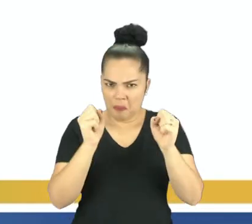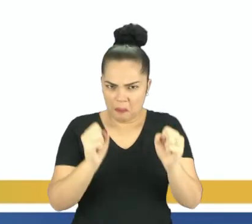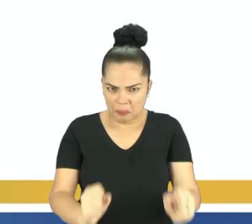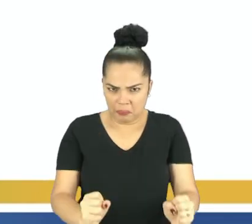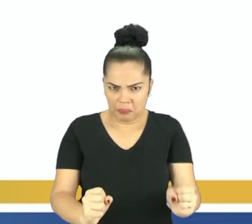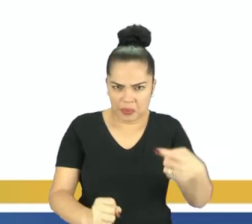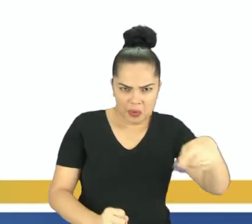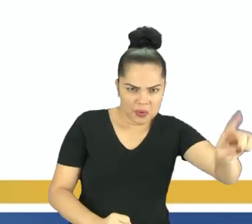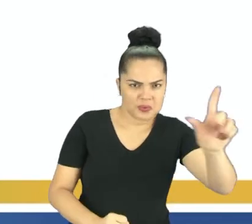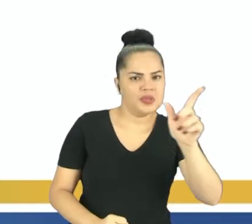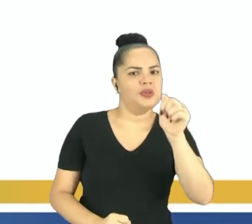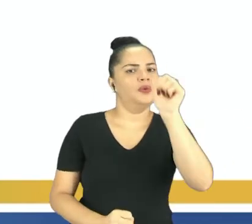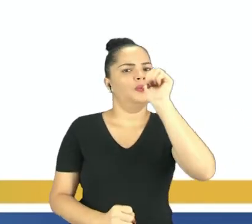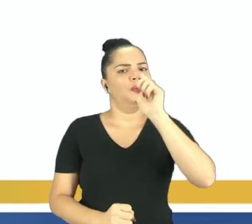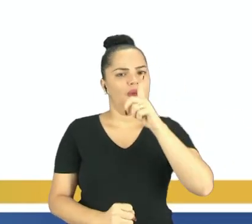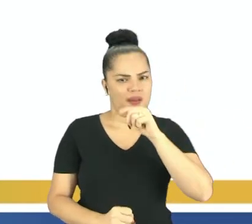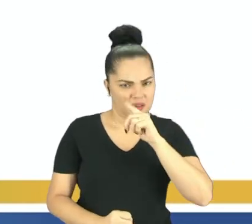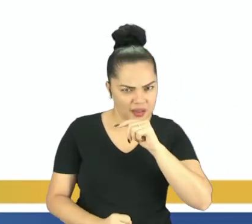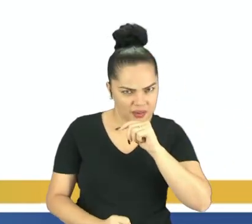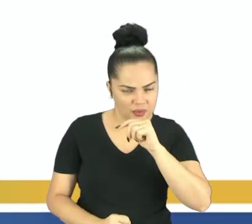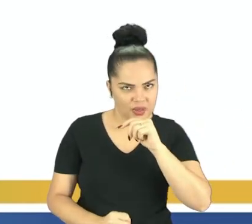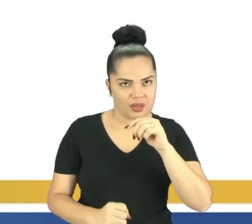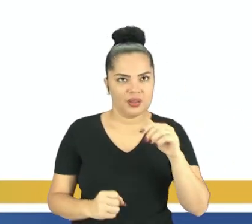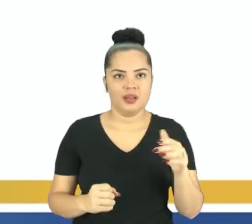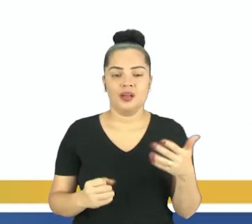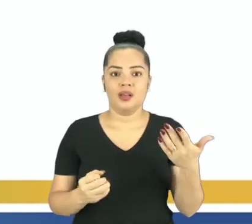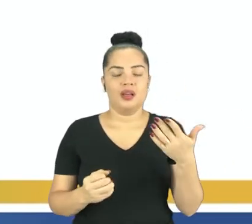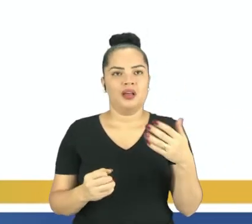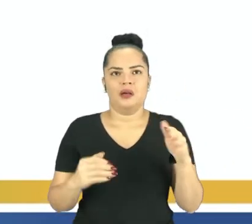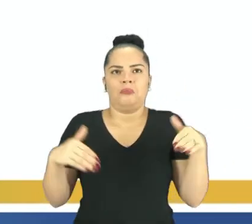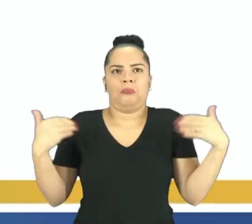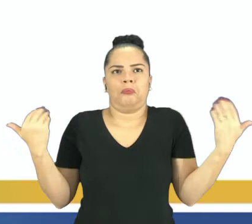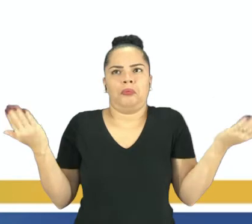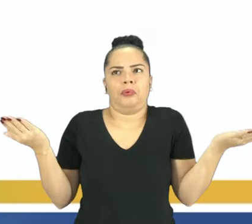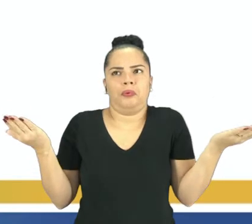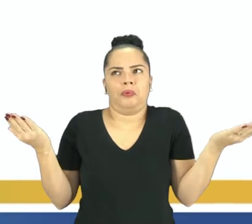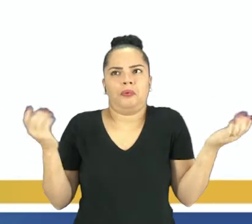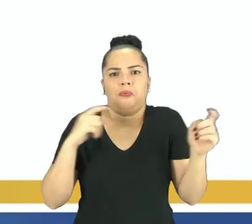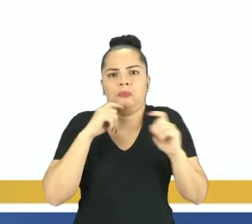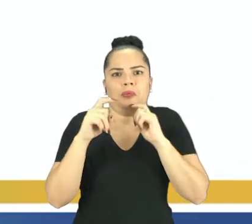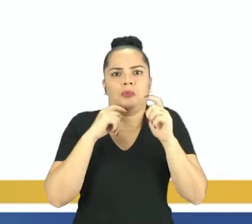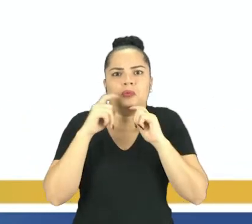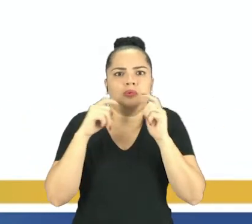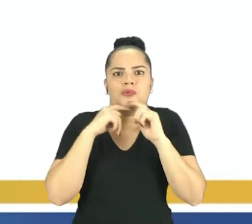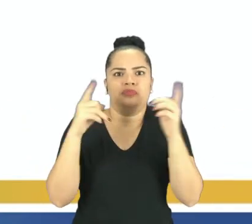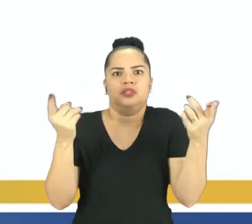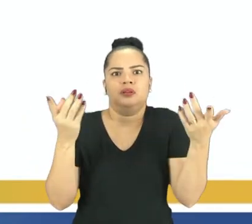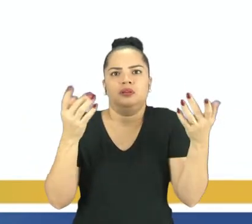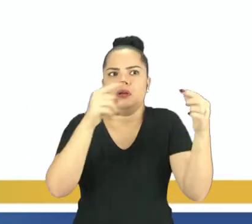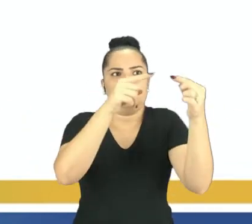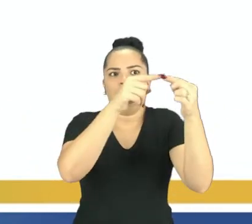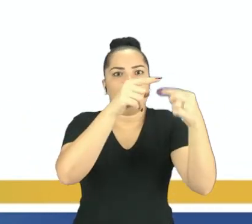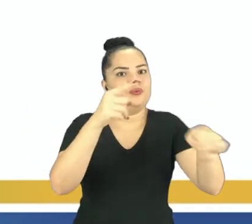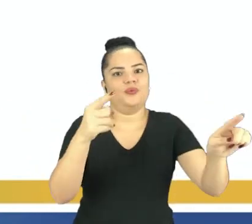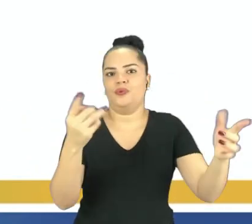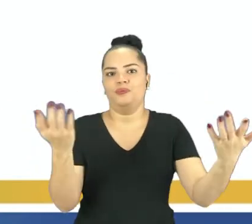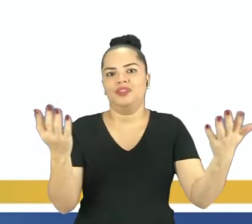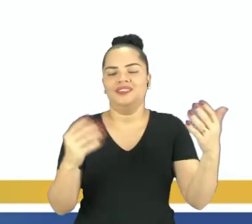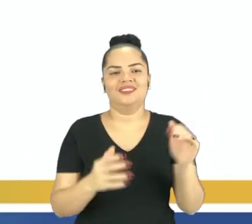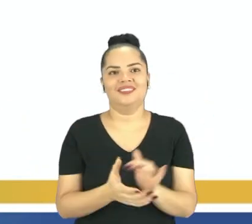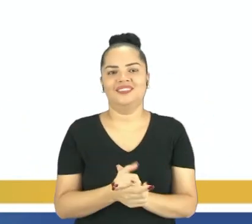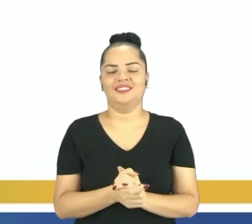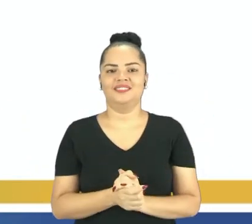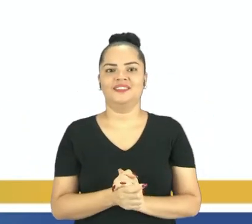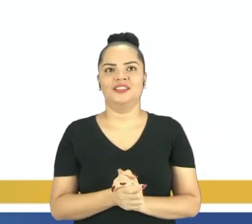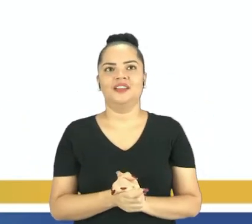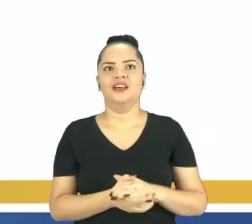água? E na imagem, a gente tem uma pessoa fazendo aí algumas interrogações. Ou seja, I didn't understand, eu não entendi. Então, as